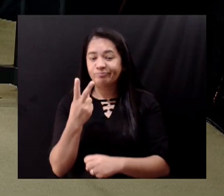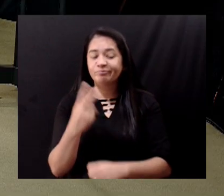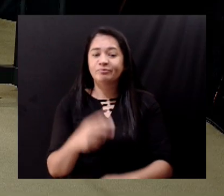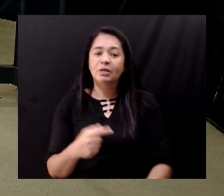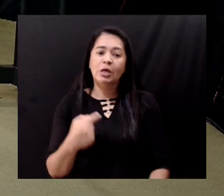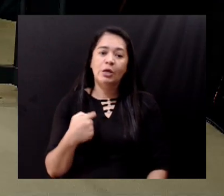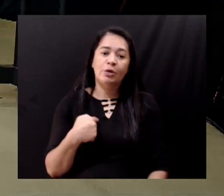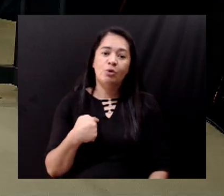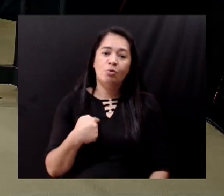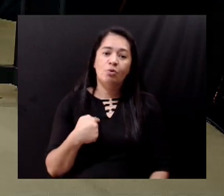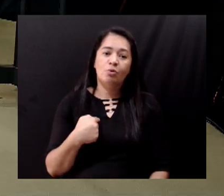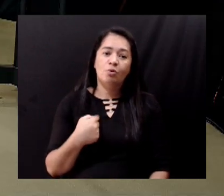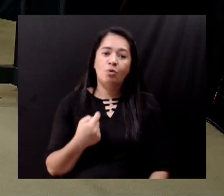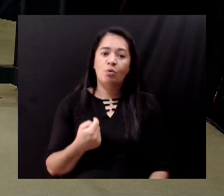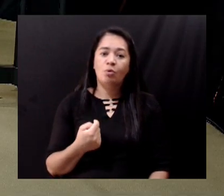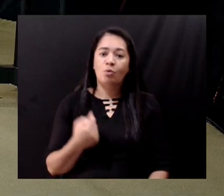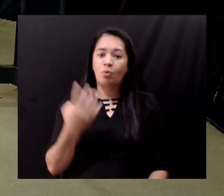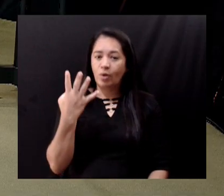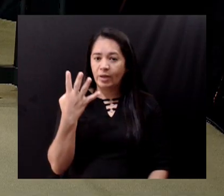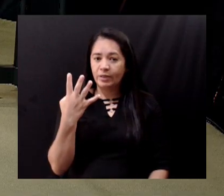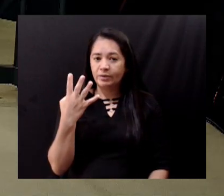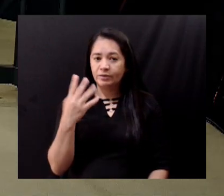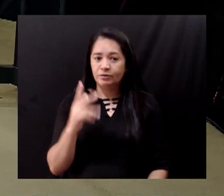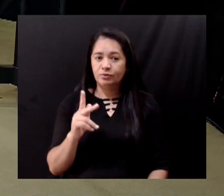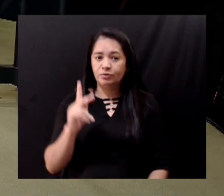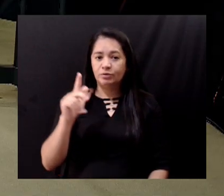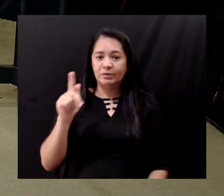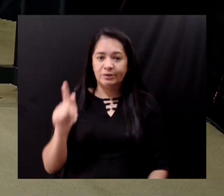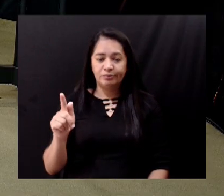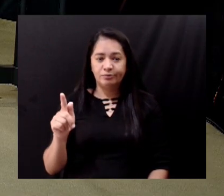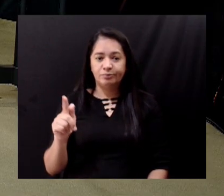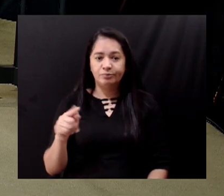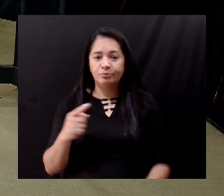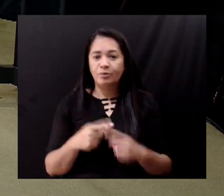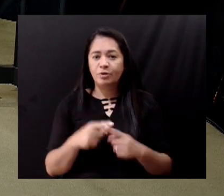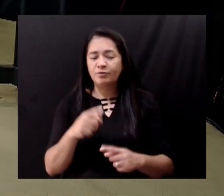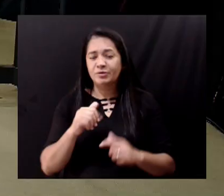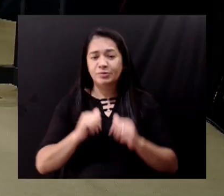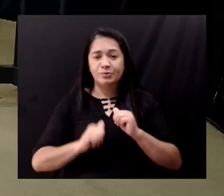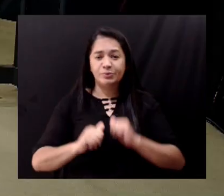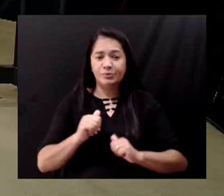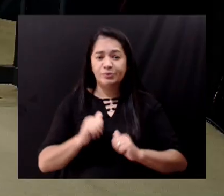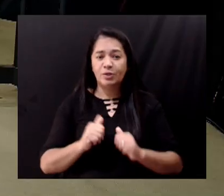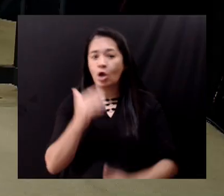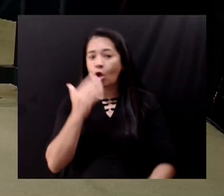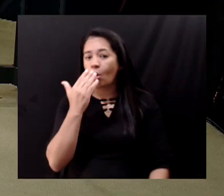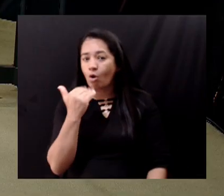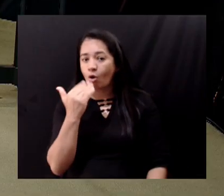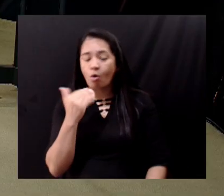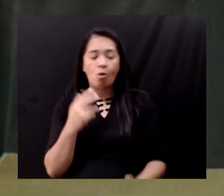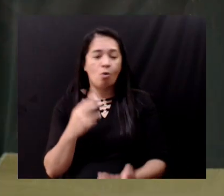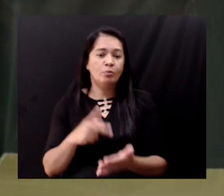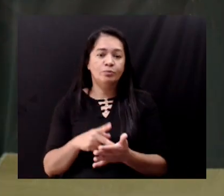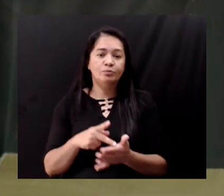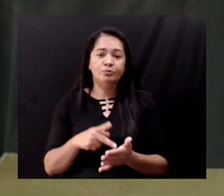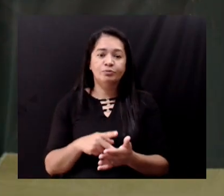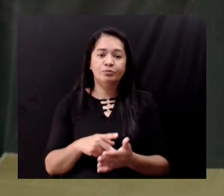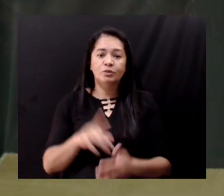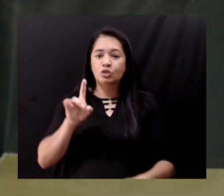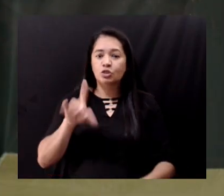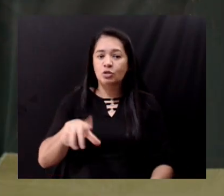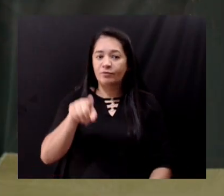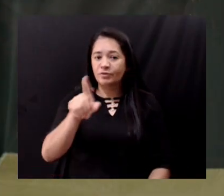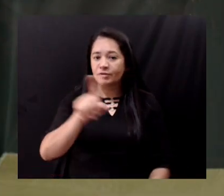4 quilos na pandemia. Porque aí você fica ansioso, você acaba comendo mesmo, e eu acho que não foi só você não, viu, Paty?